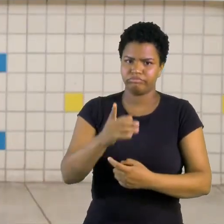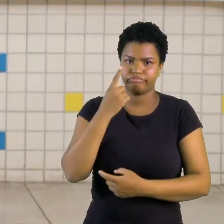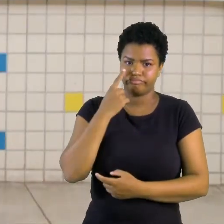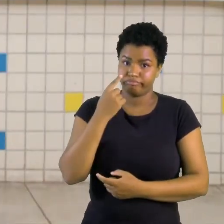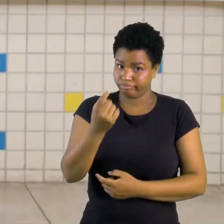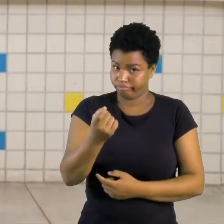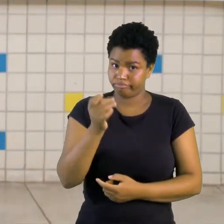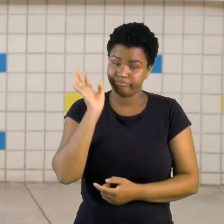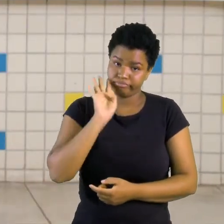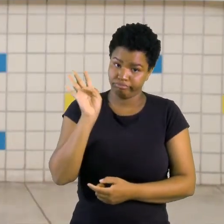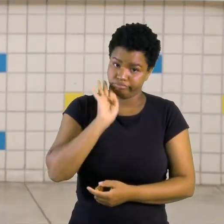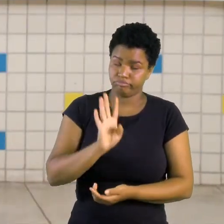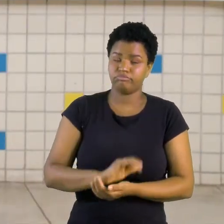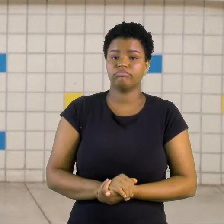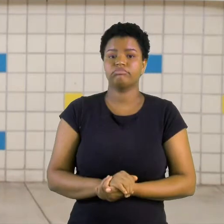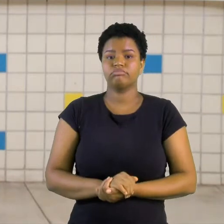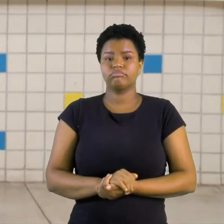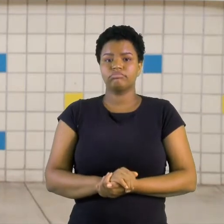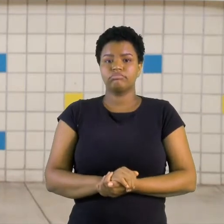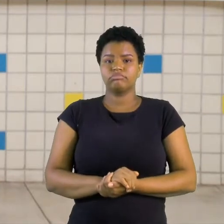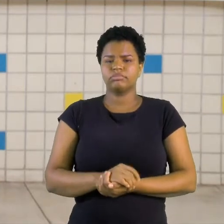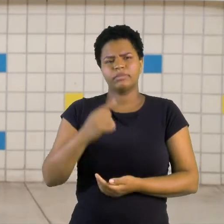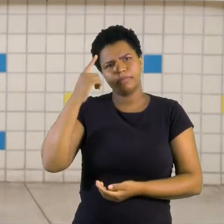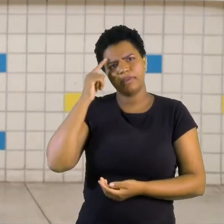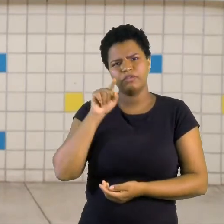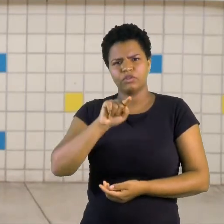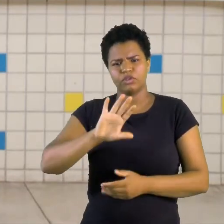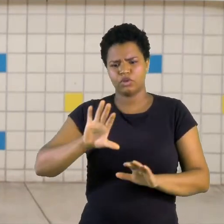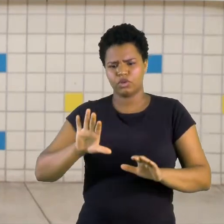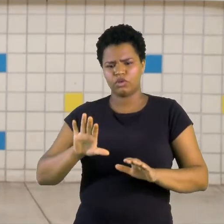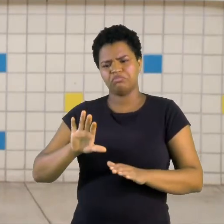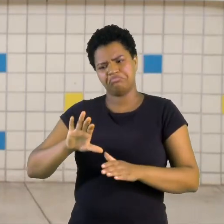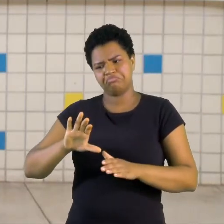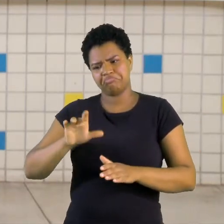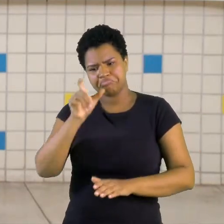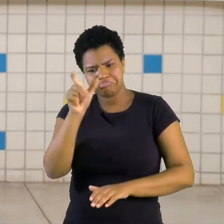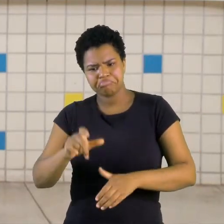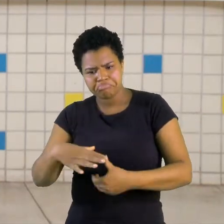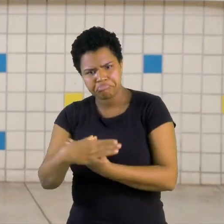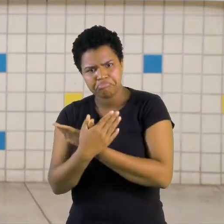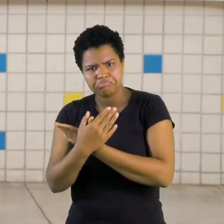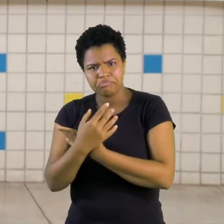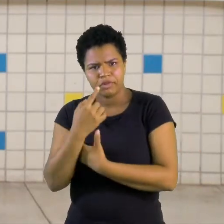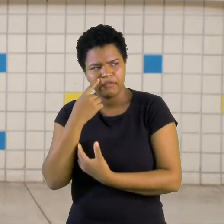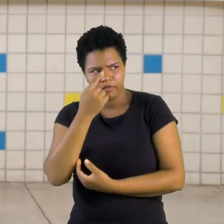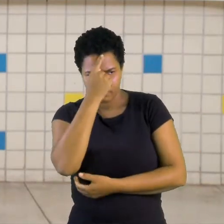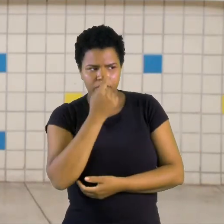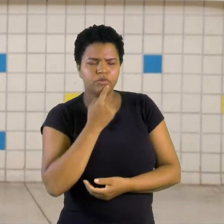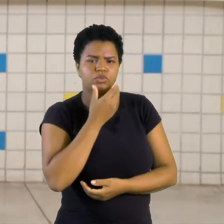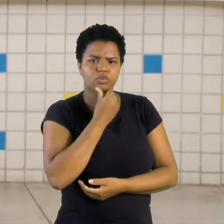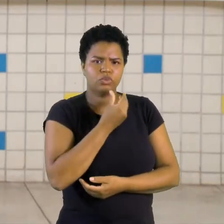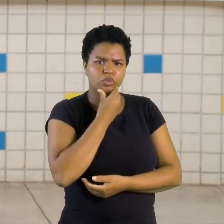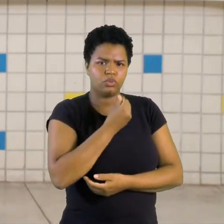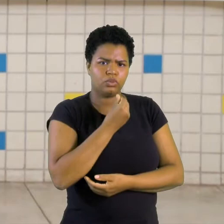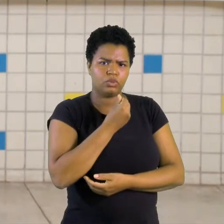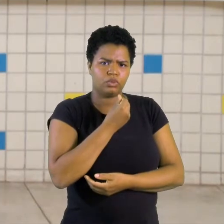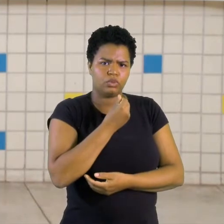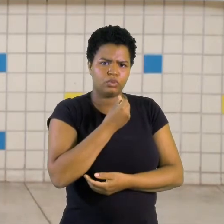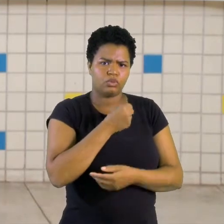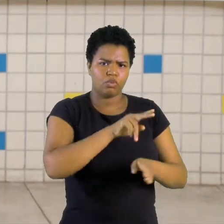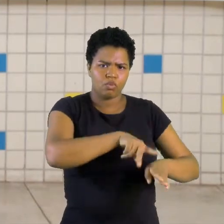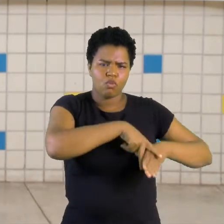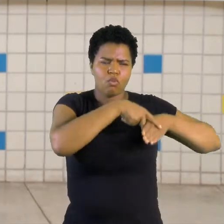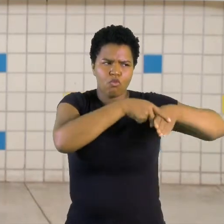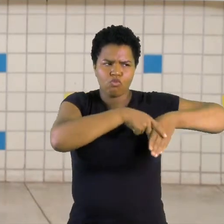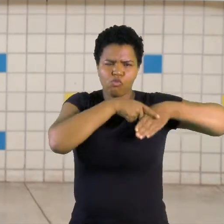bacana, é que, imagina só, você é um asteca e você vê a figura de um homem, certo? Em cima de um cavalo,